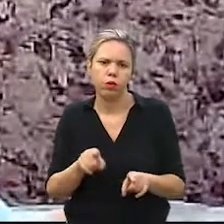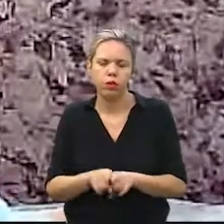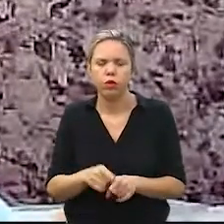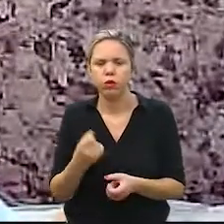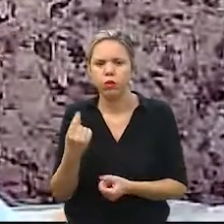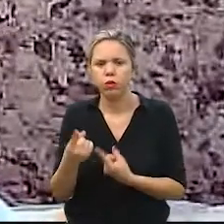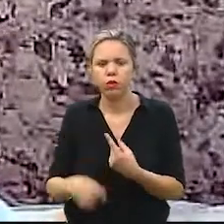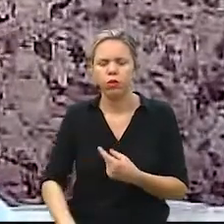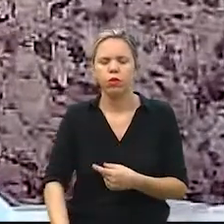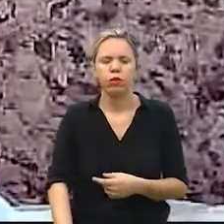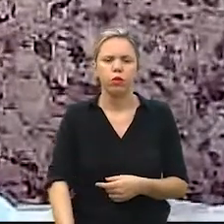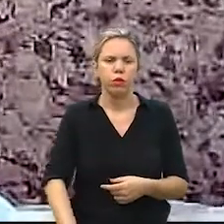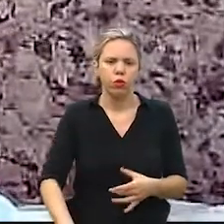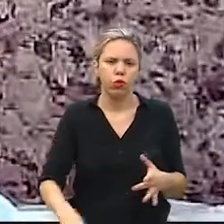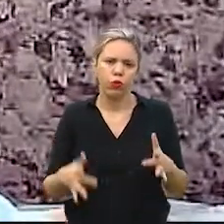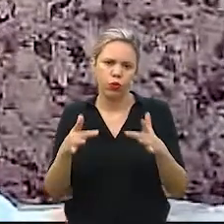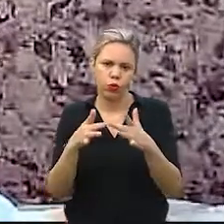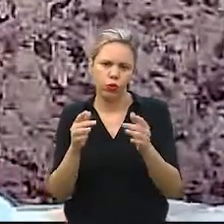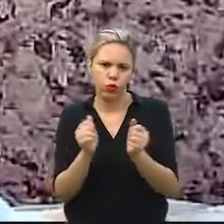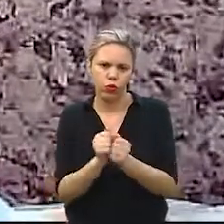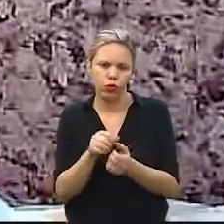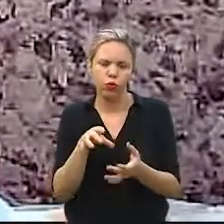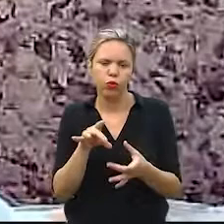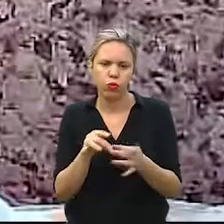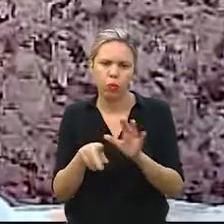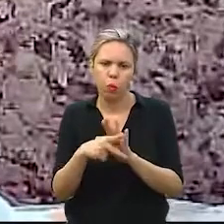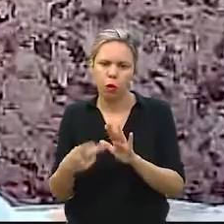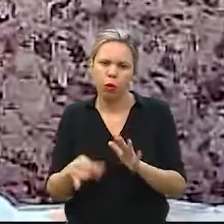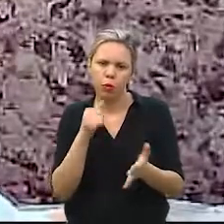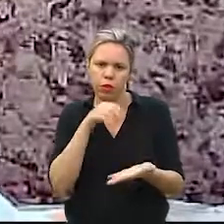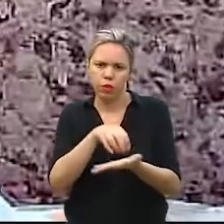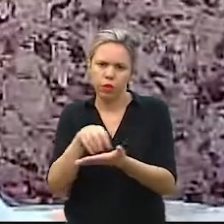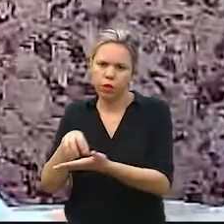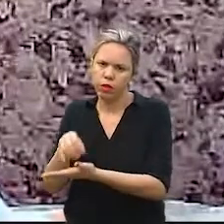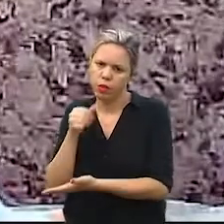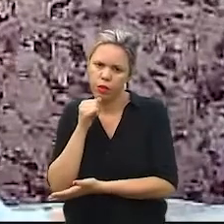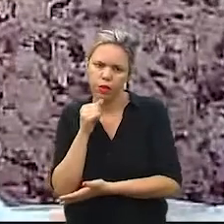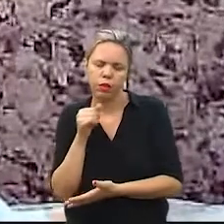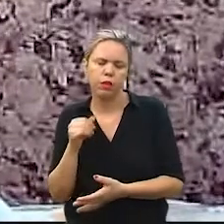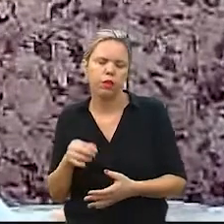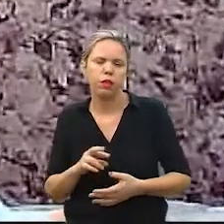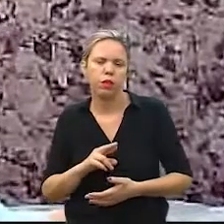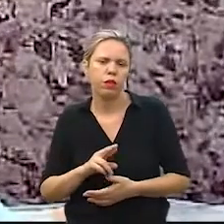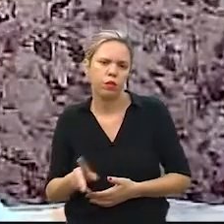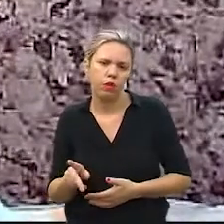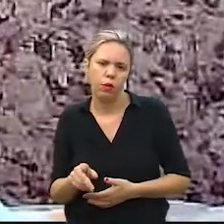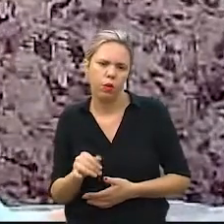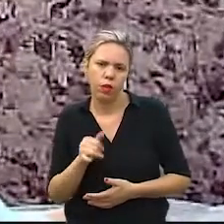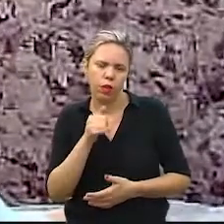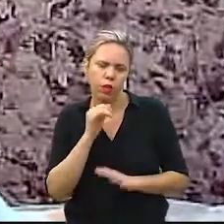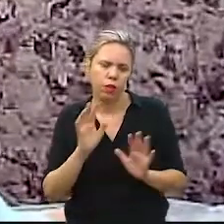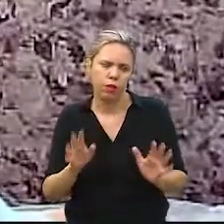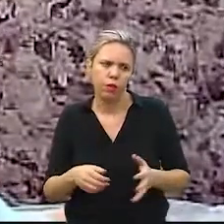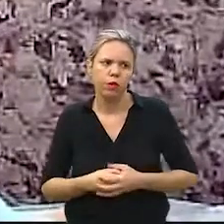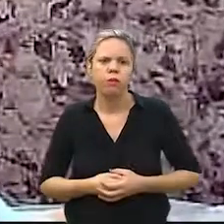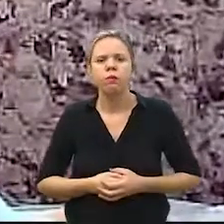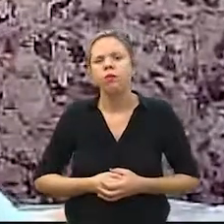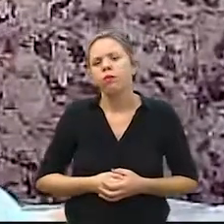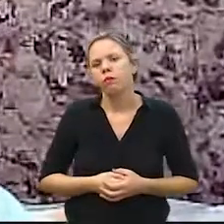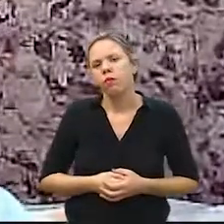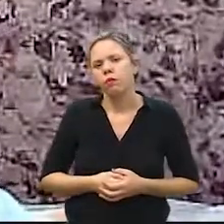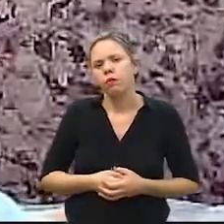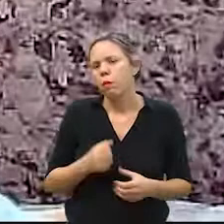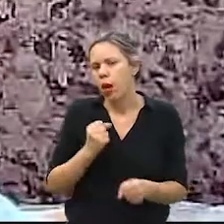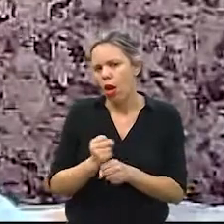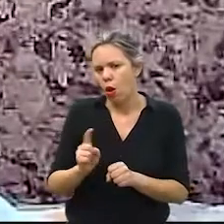alguns convênios que são convênios específicos, né, que não são para